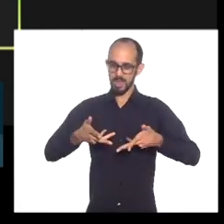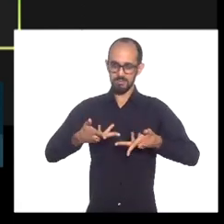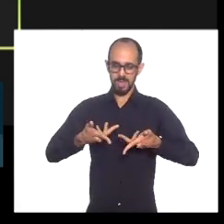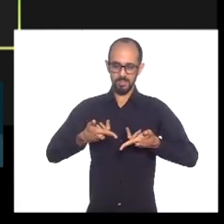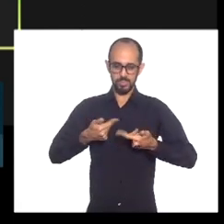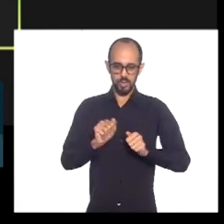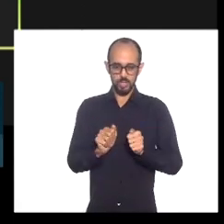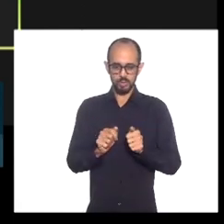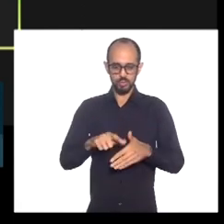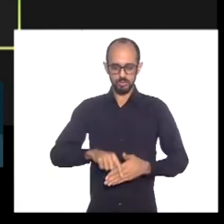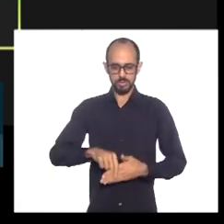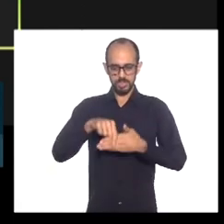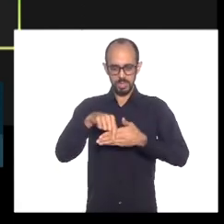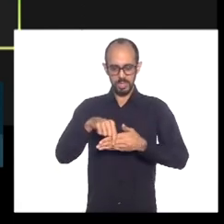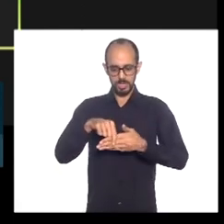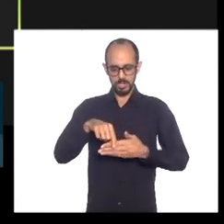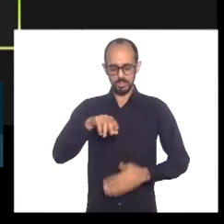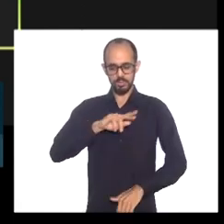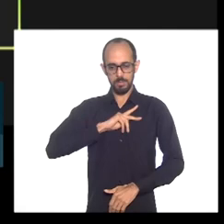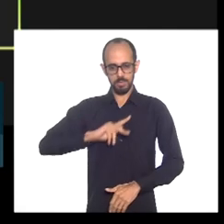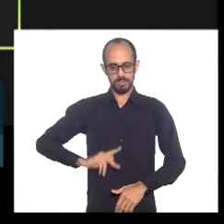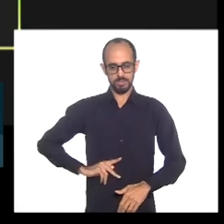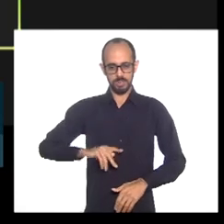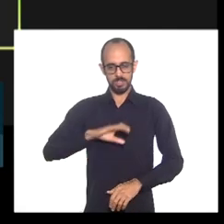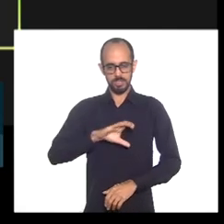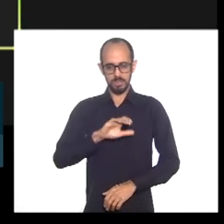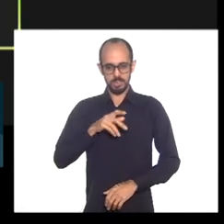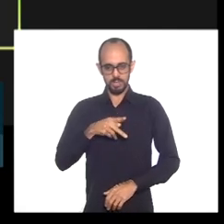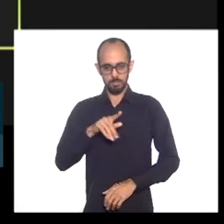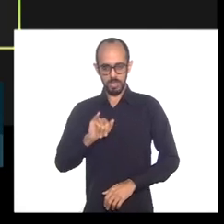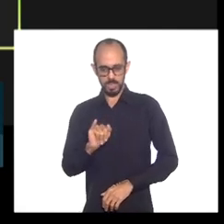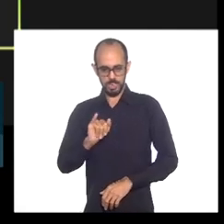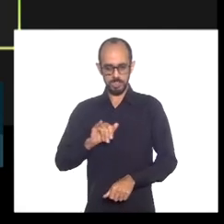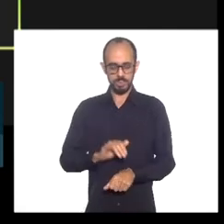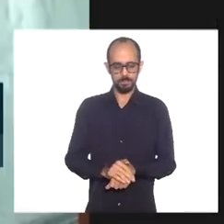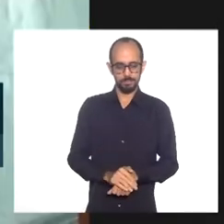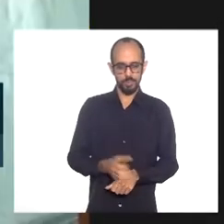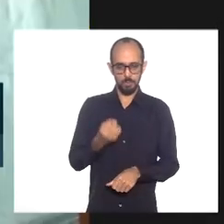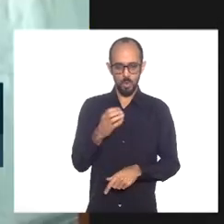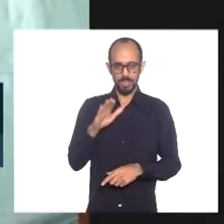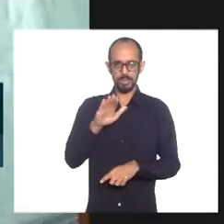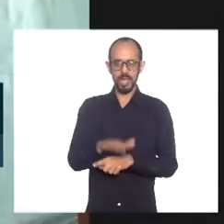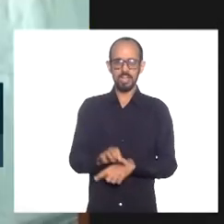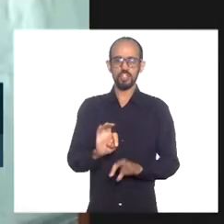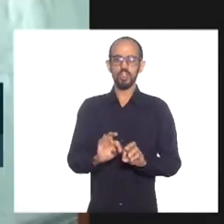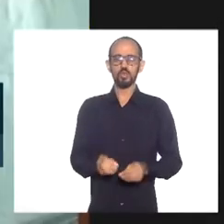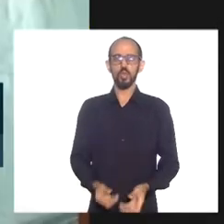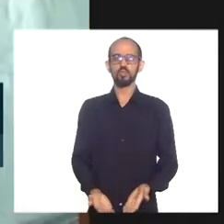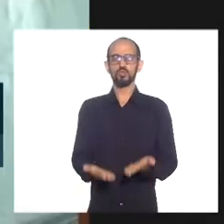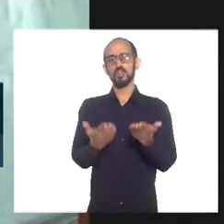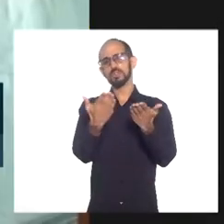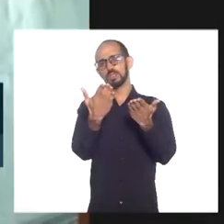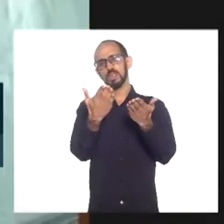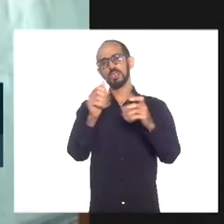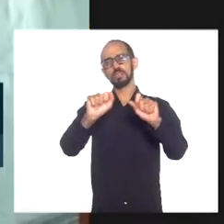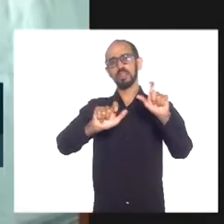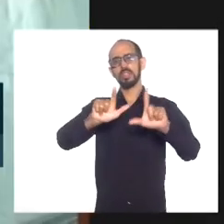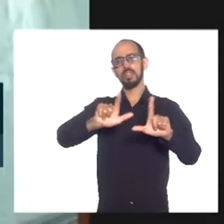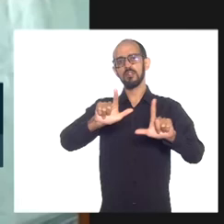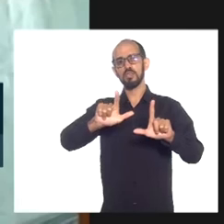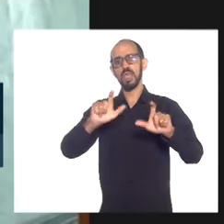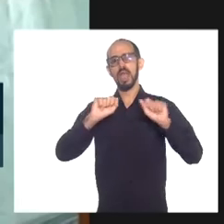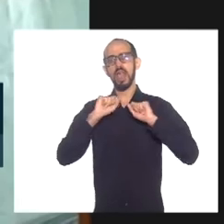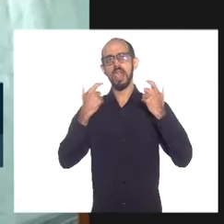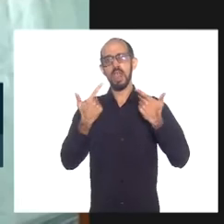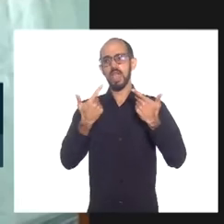brilhante à frente da CPI, na presidência dessa comissão. Boa tarde a todos que nos acompanham aí pela TV Alerj,